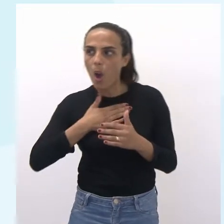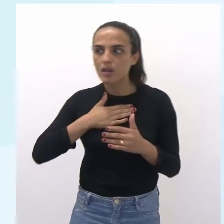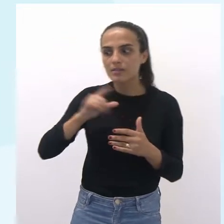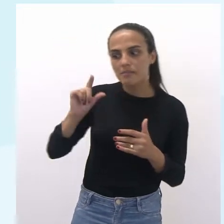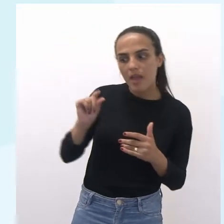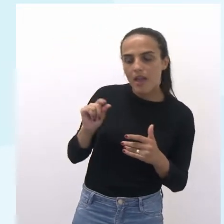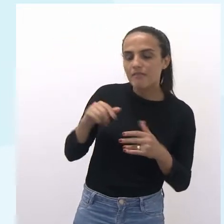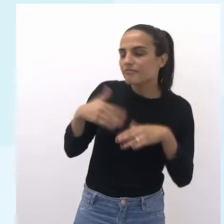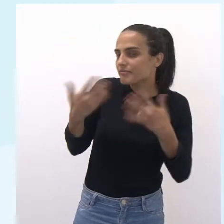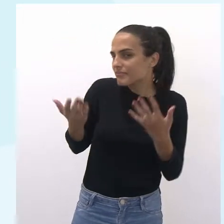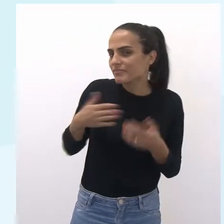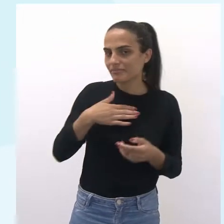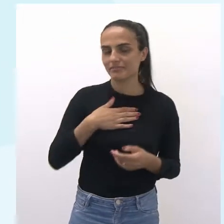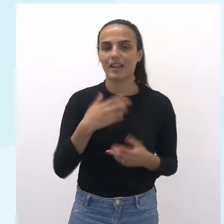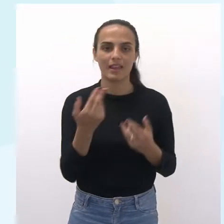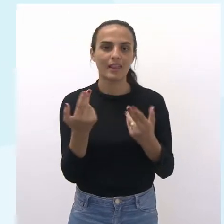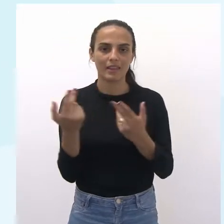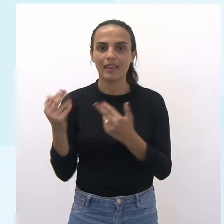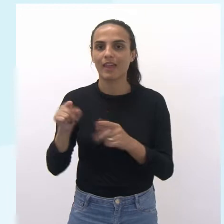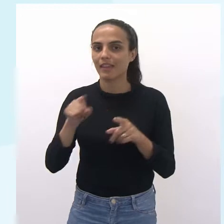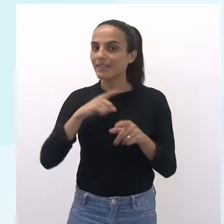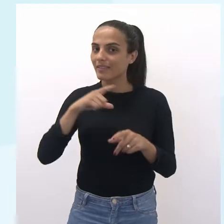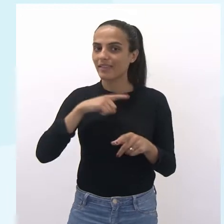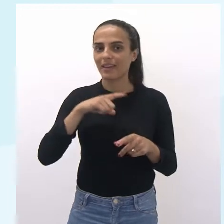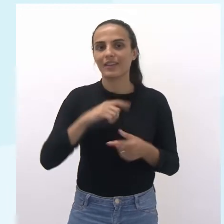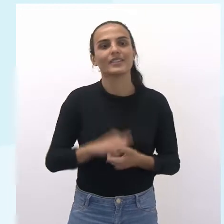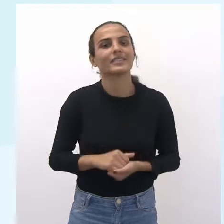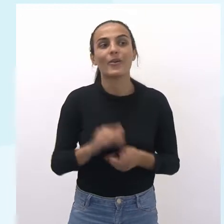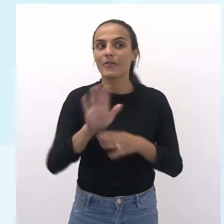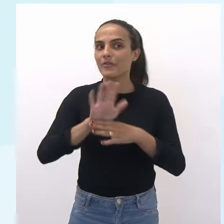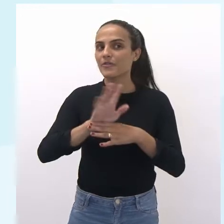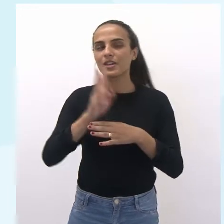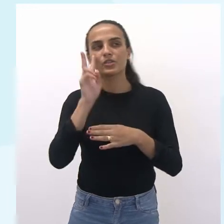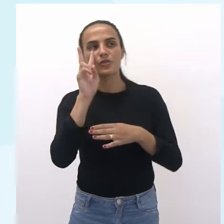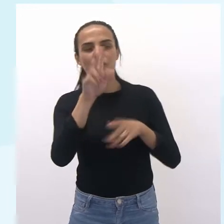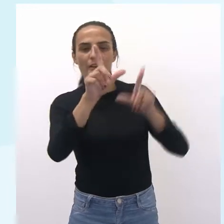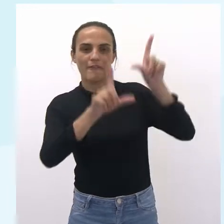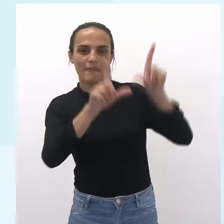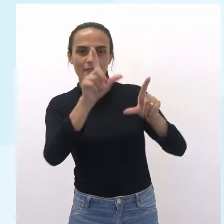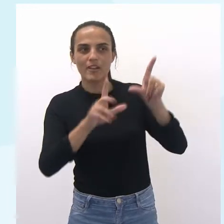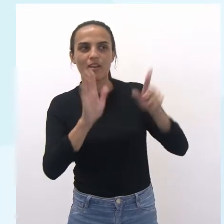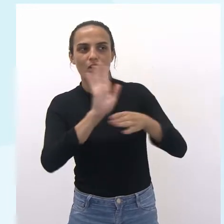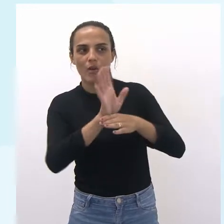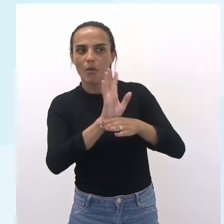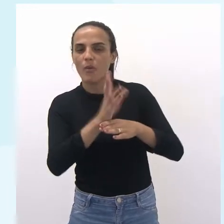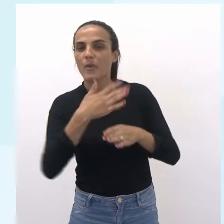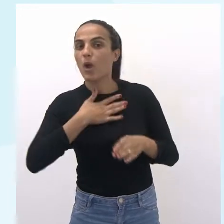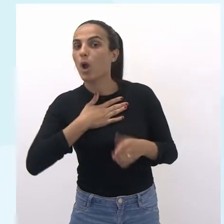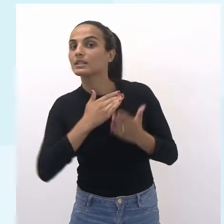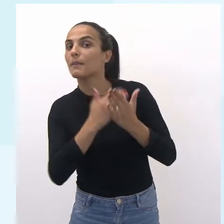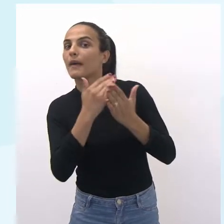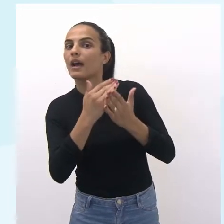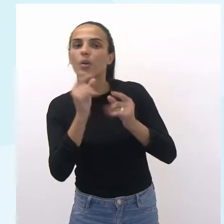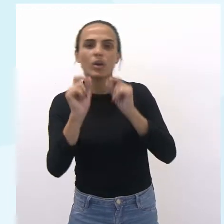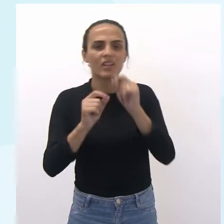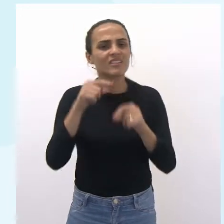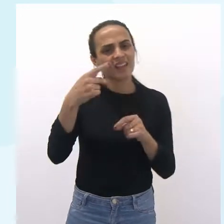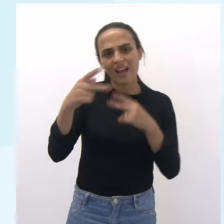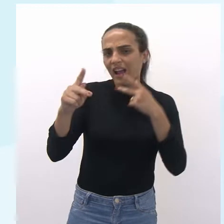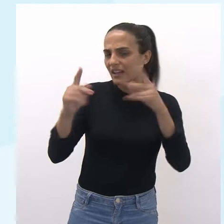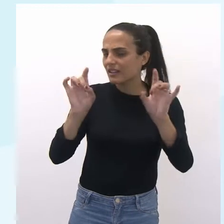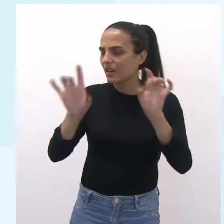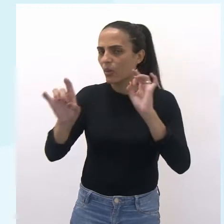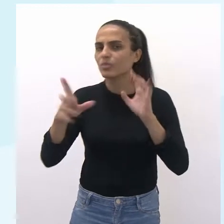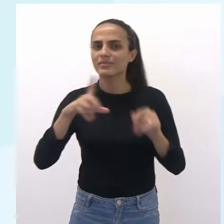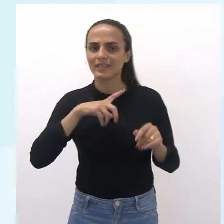professor Ademir? E até divergentes sobre determinado vídeo, determinado filme. Mas é importante que os estudantes